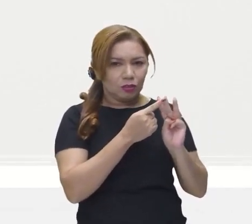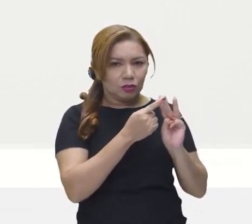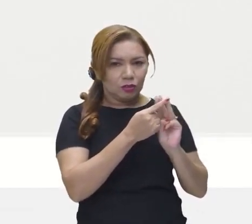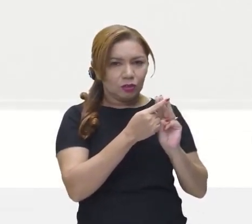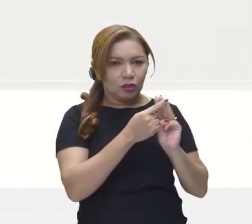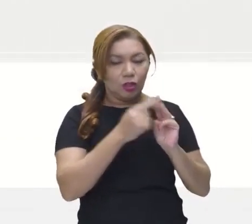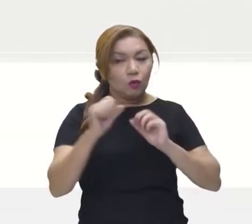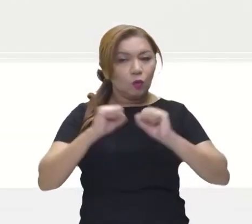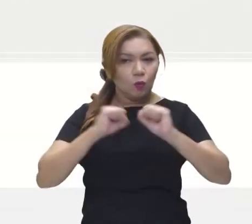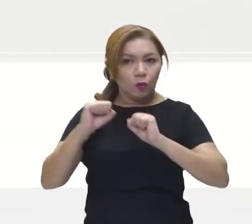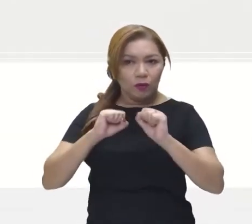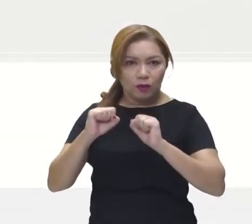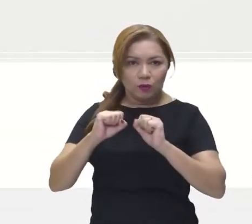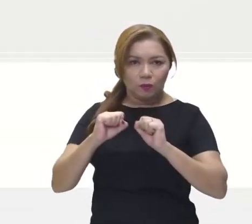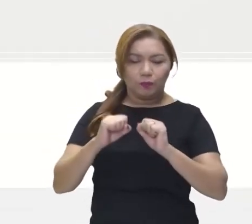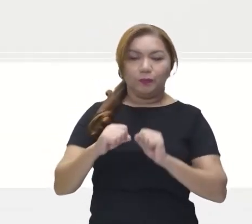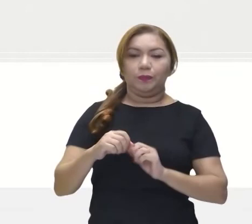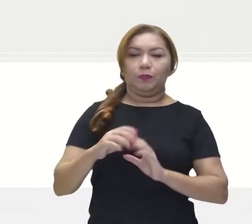80,